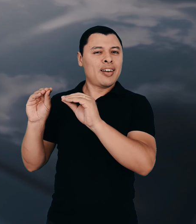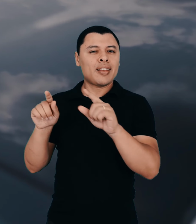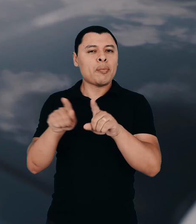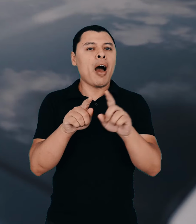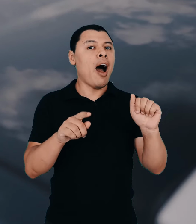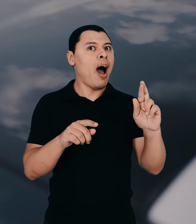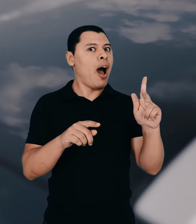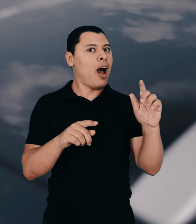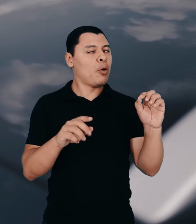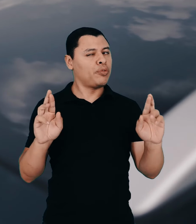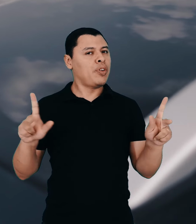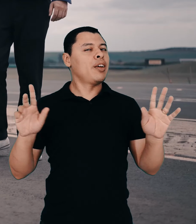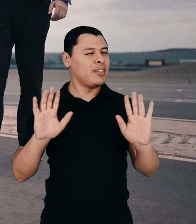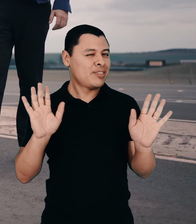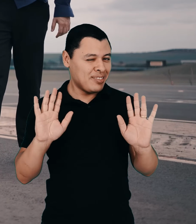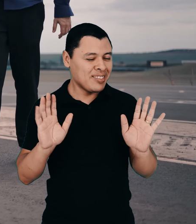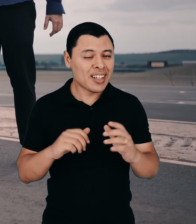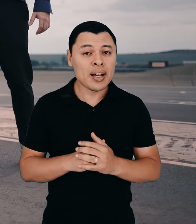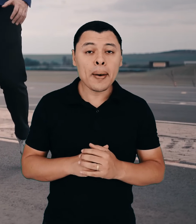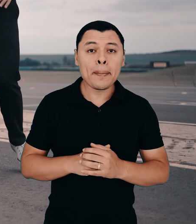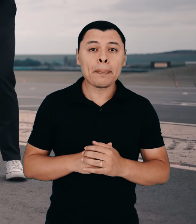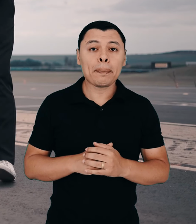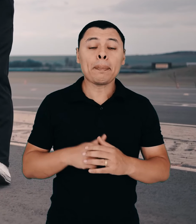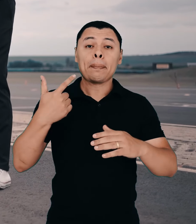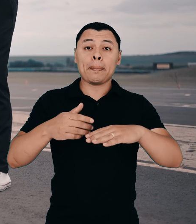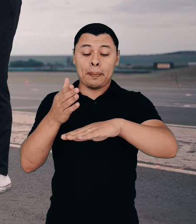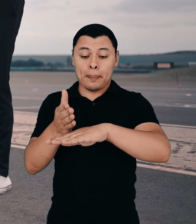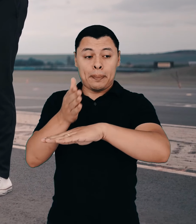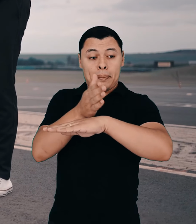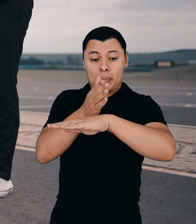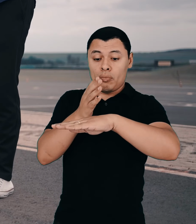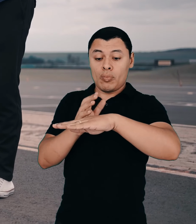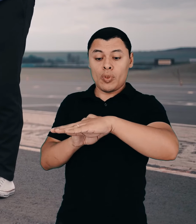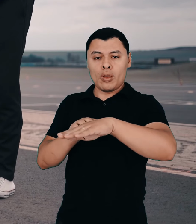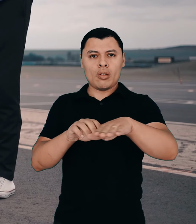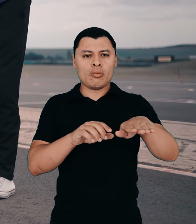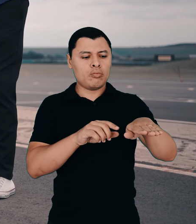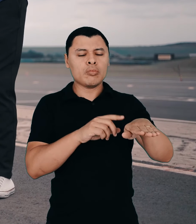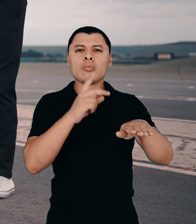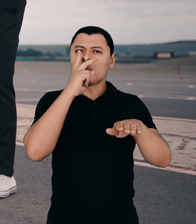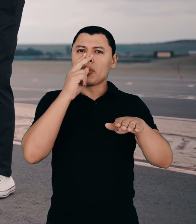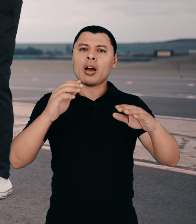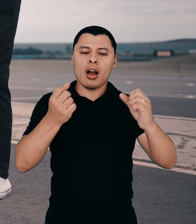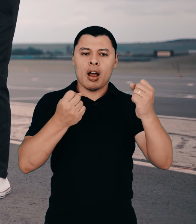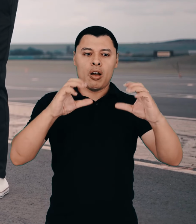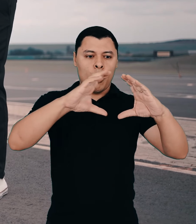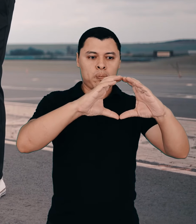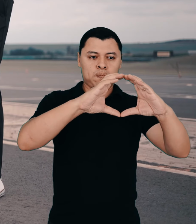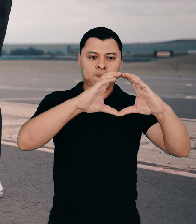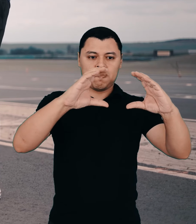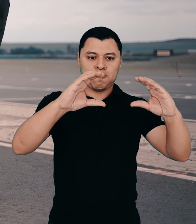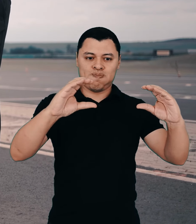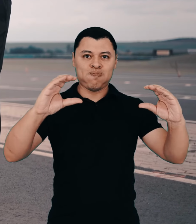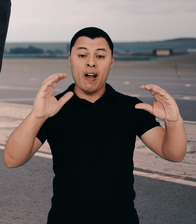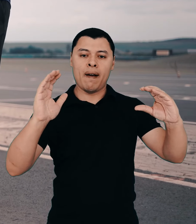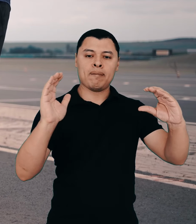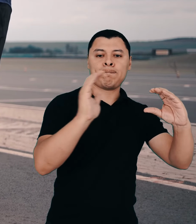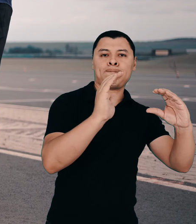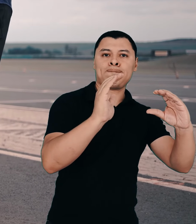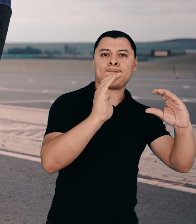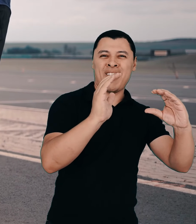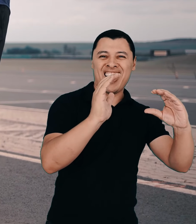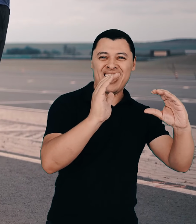bem como é a folha de teto. Aqui na traseira a gente tem uma solução que lembra mais um hatch do que o SUV, porque o Nivus tem um balanço traseiro longo,